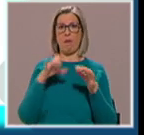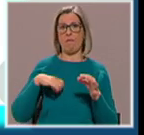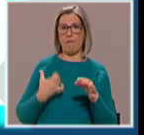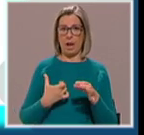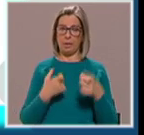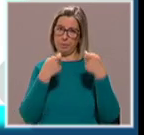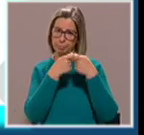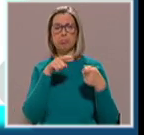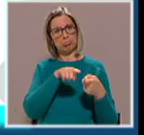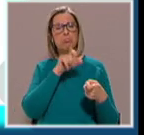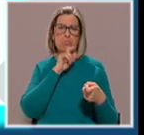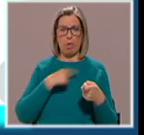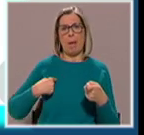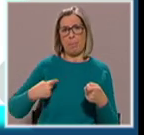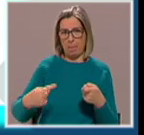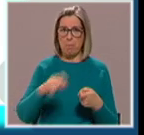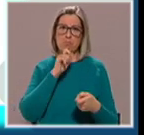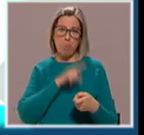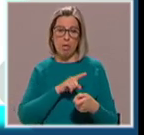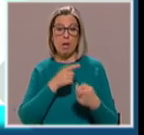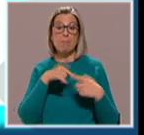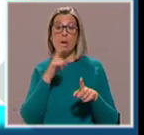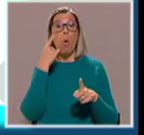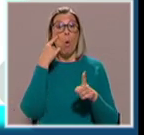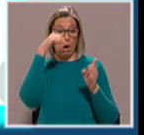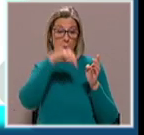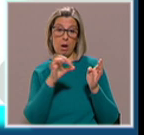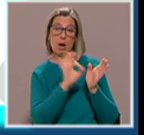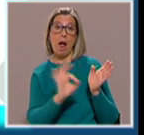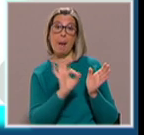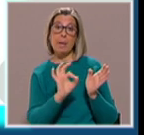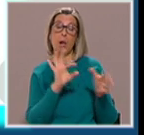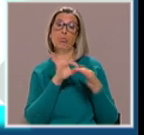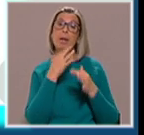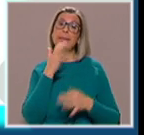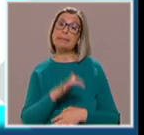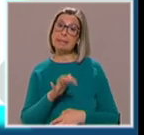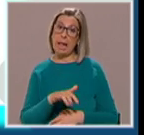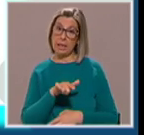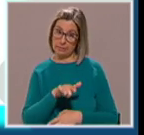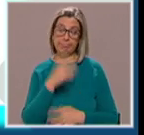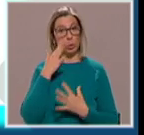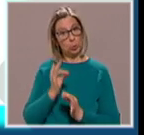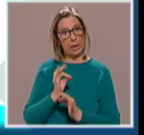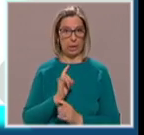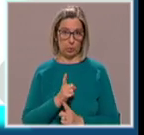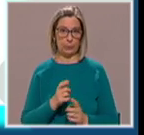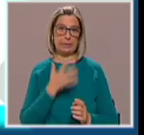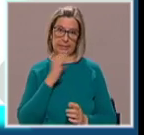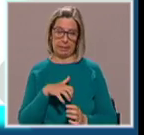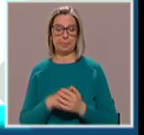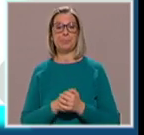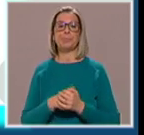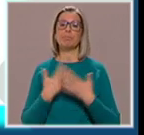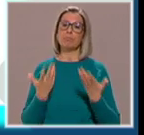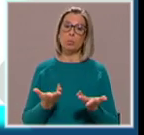consumi-lo regularmente. Devemos ter atenção então à parte do sal, onde está o sinal amarelo. Posto